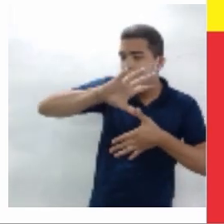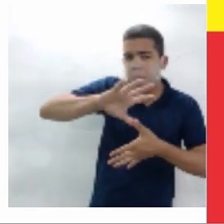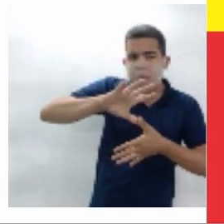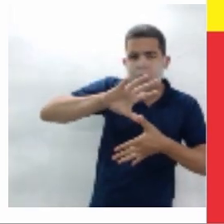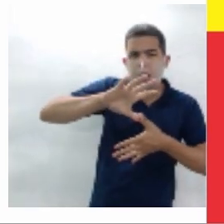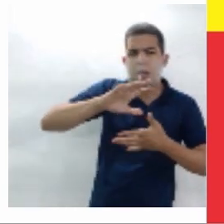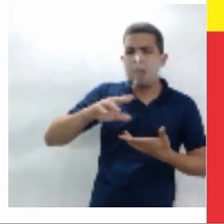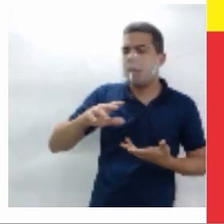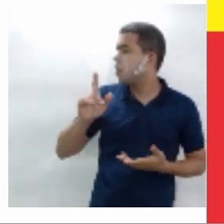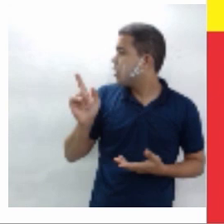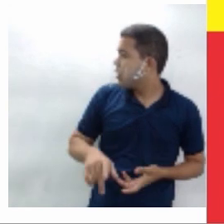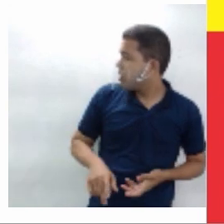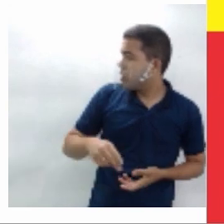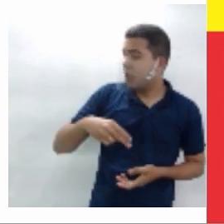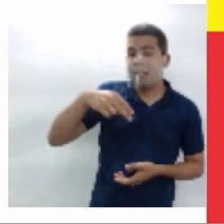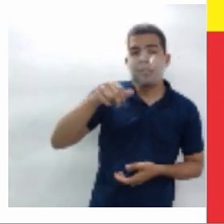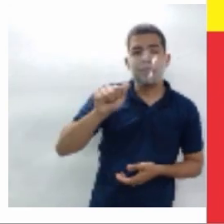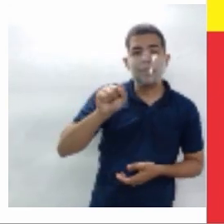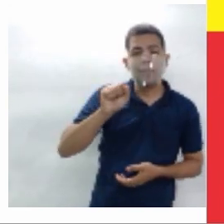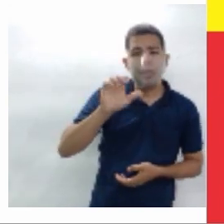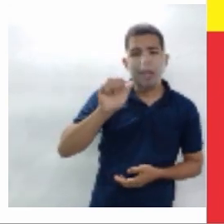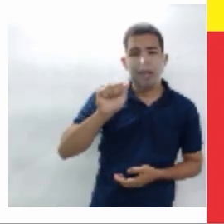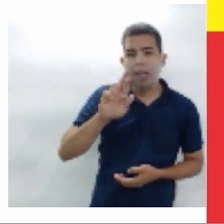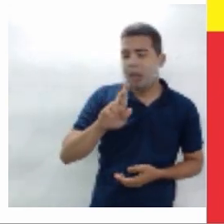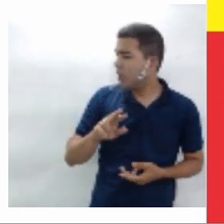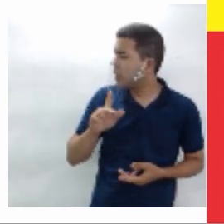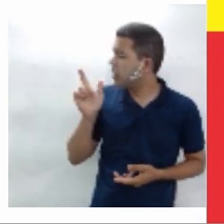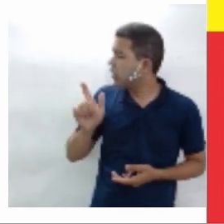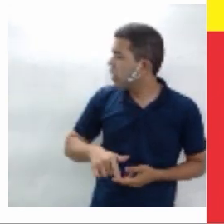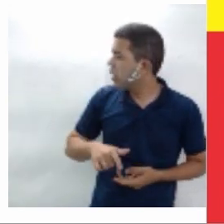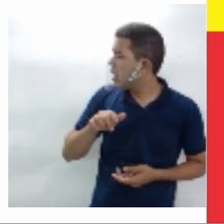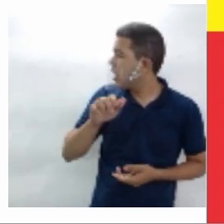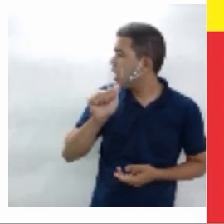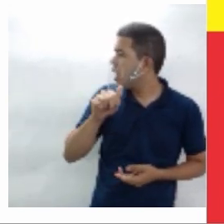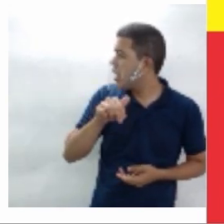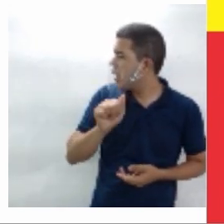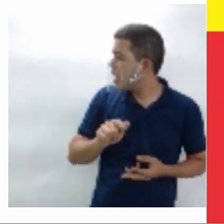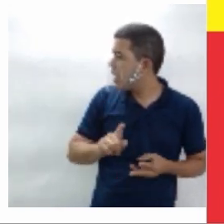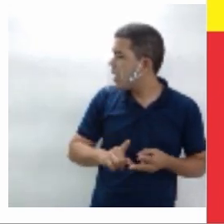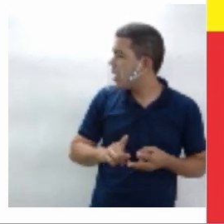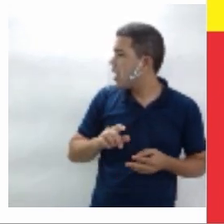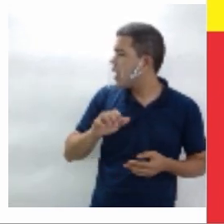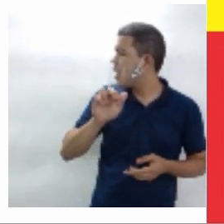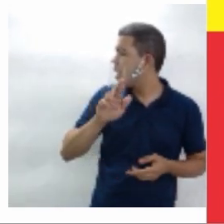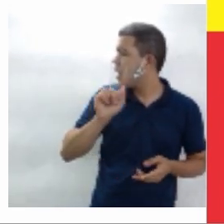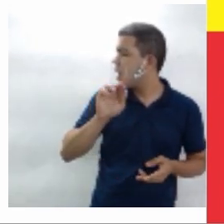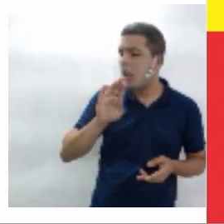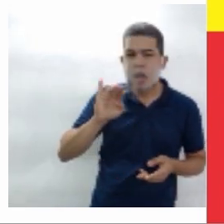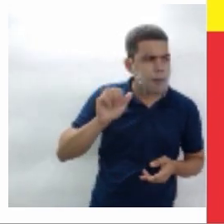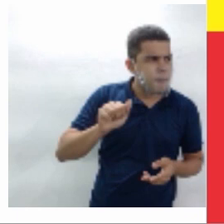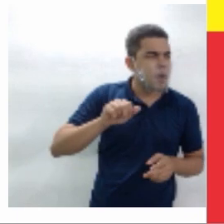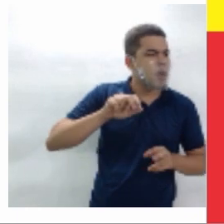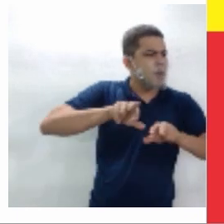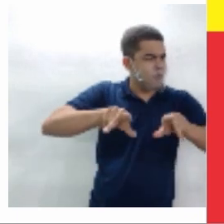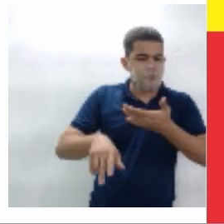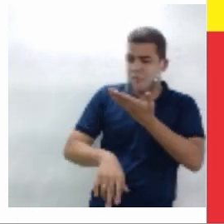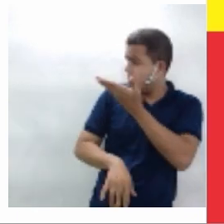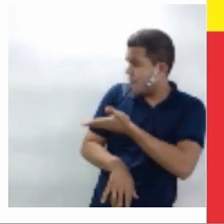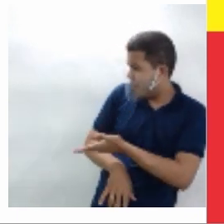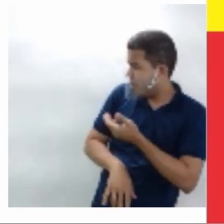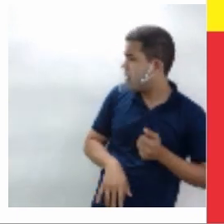do Nazca, a placa indiana, a placa arábica. Então, em todo o